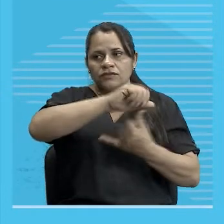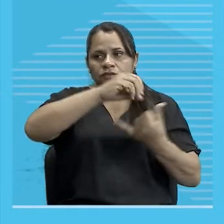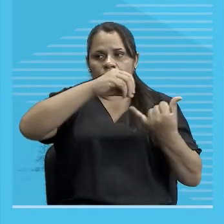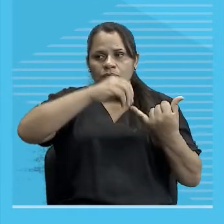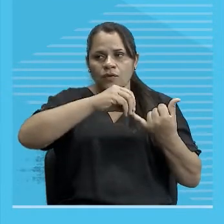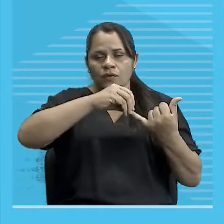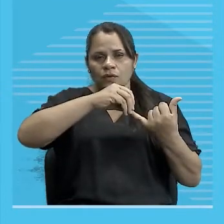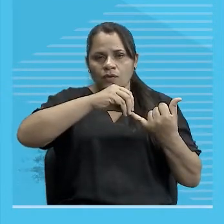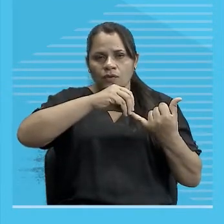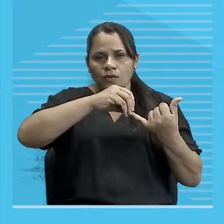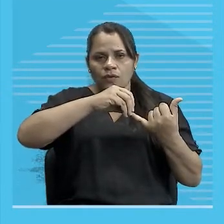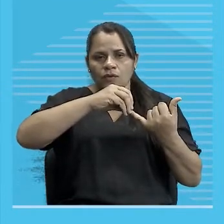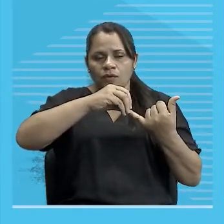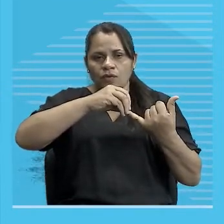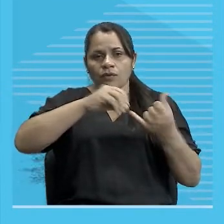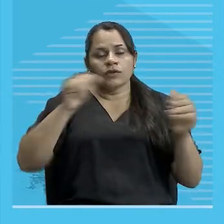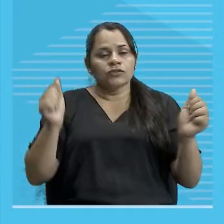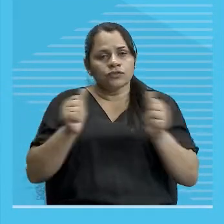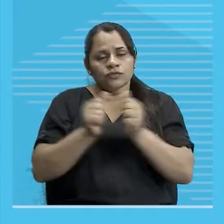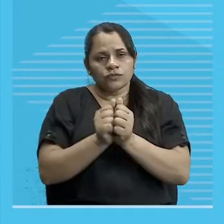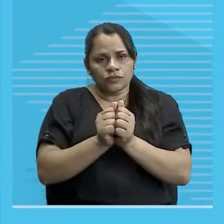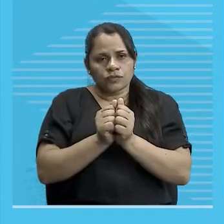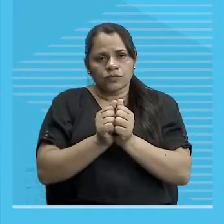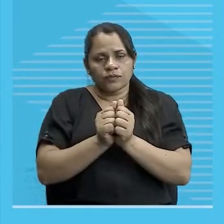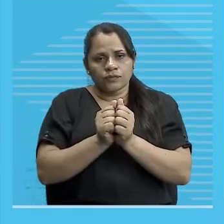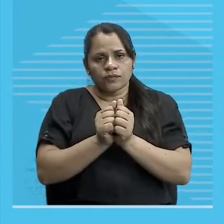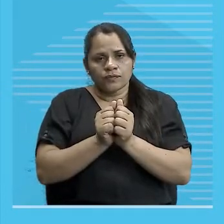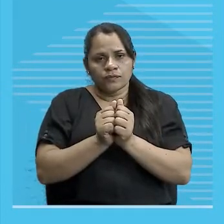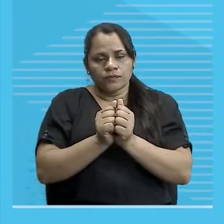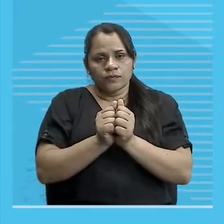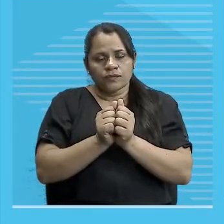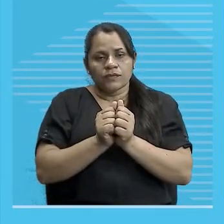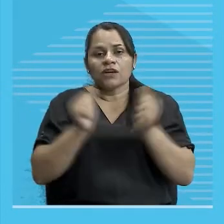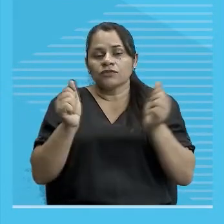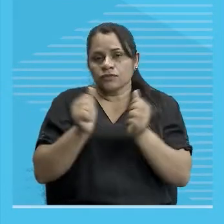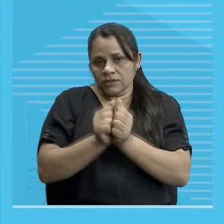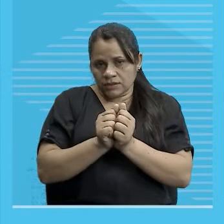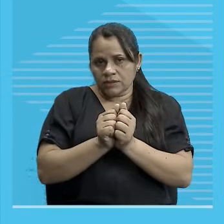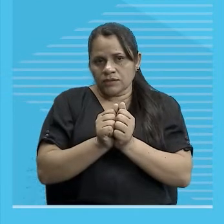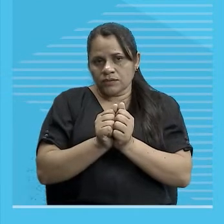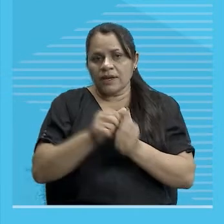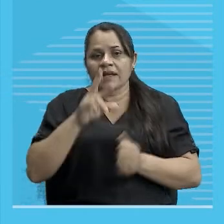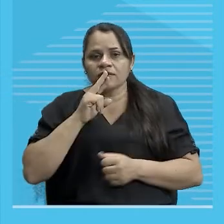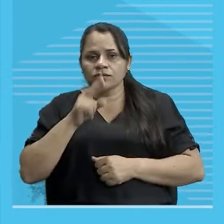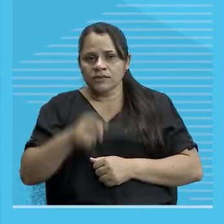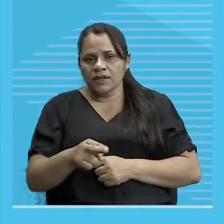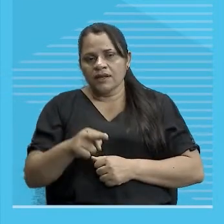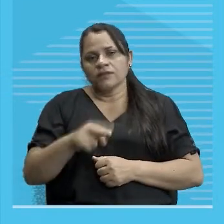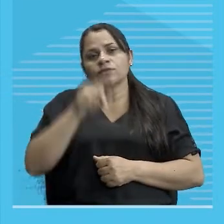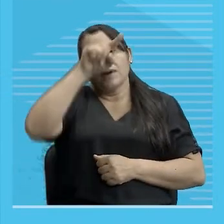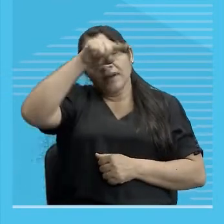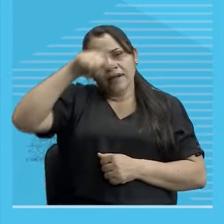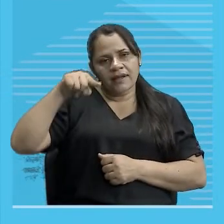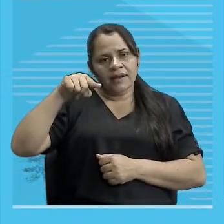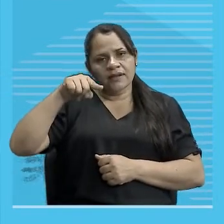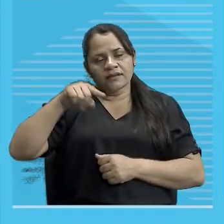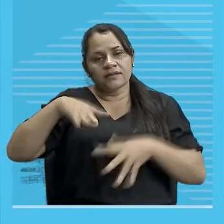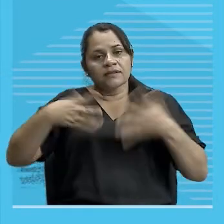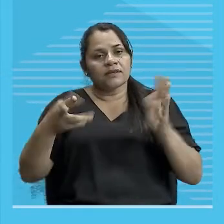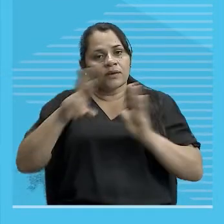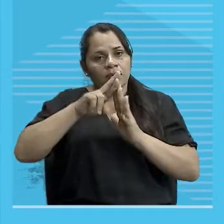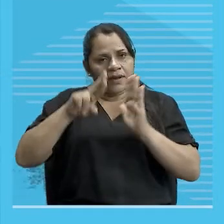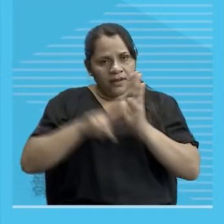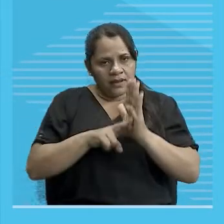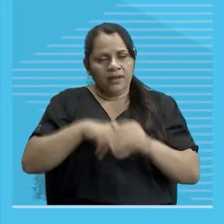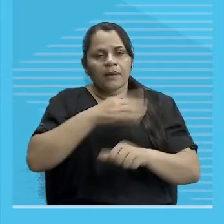A misturada com artigo A, a fusão vai resultar na crase. Entendeu? Como é tranquilo? Então, a regrinha é bem